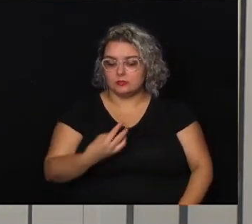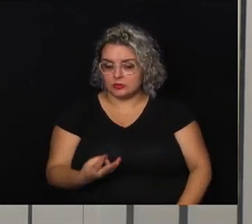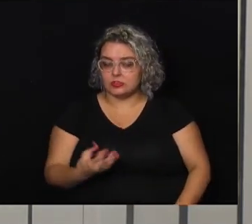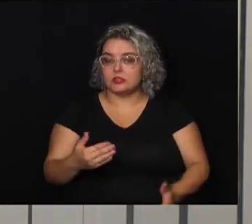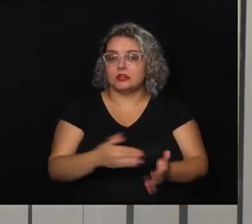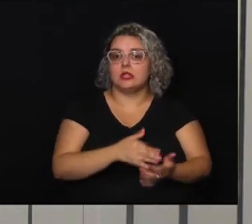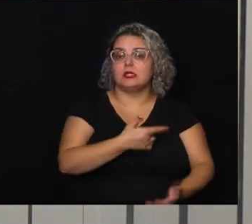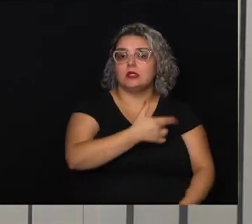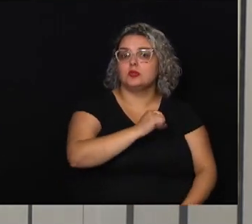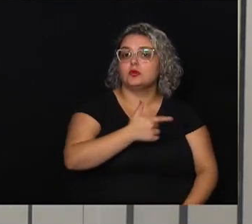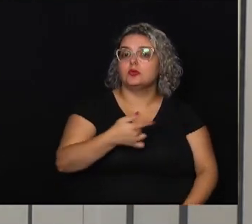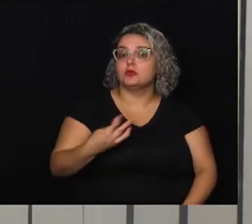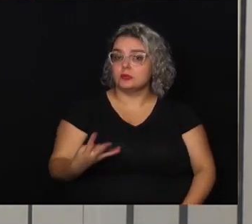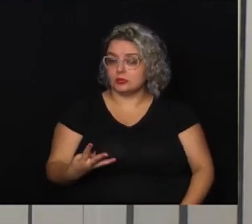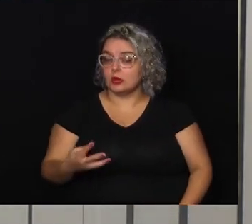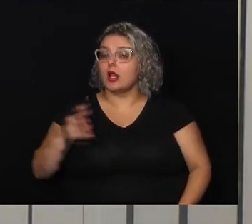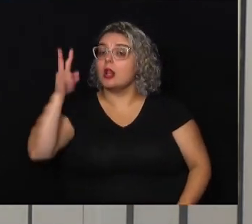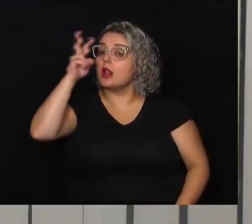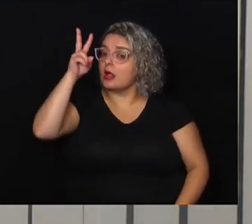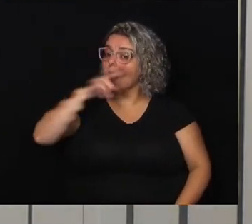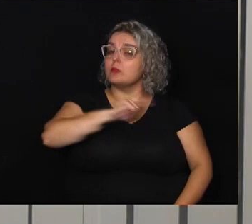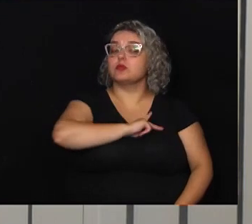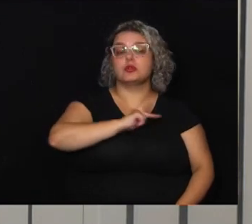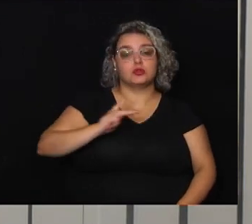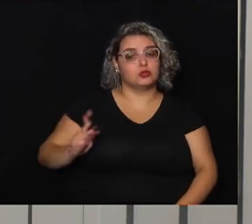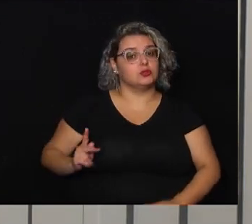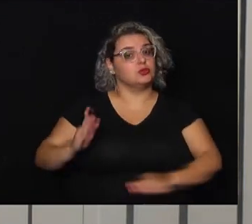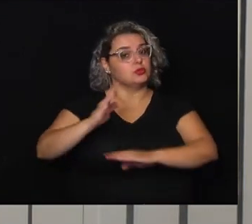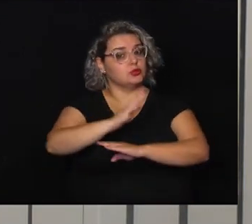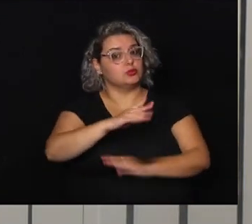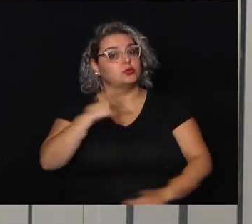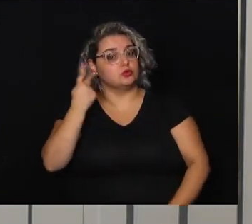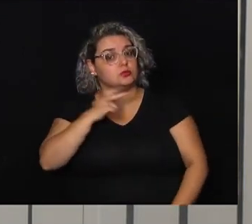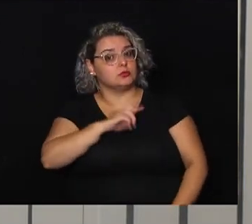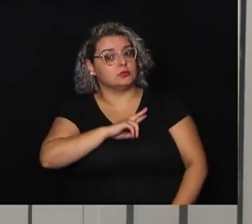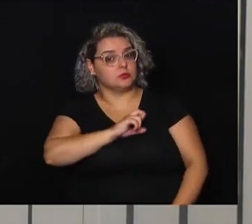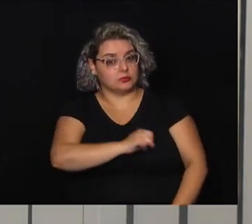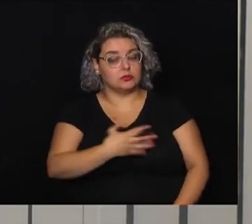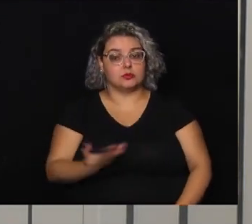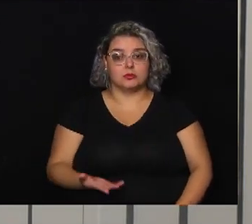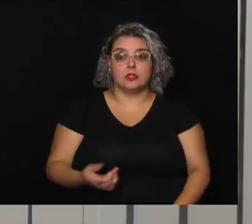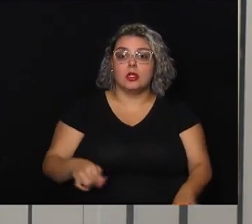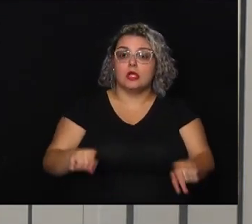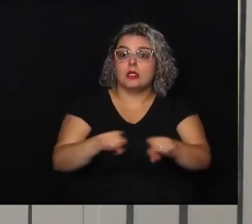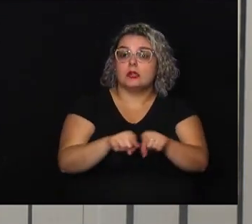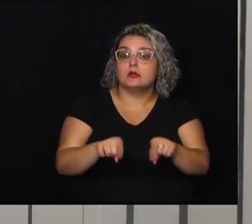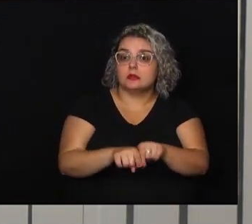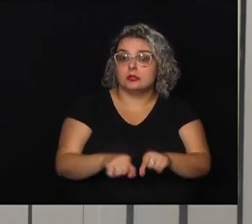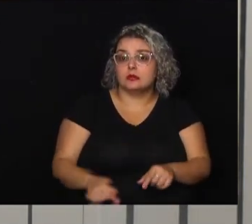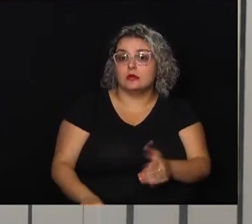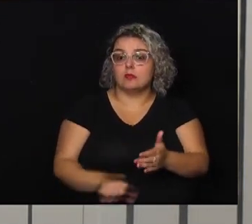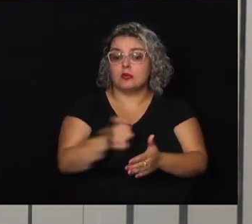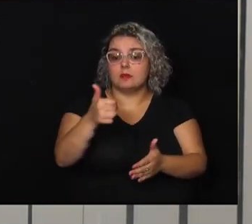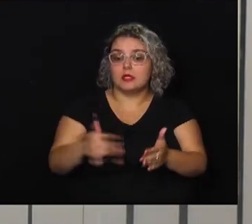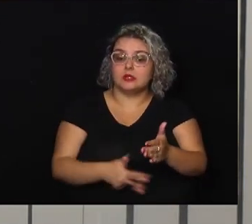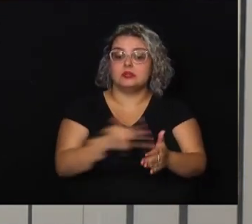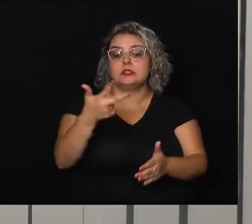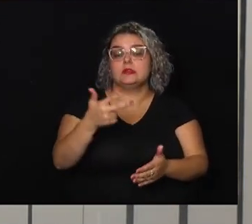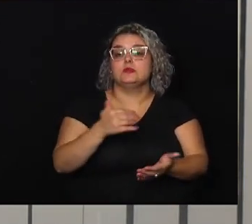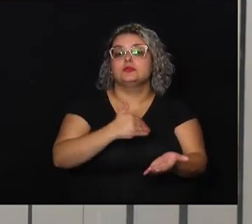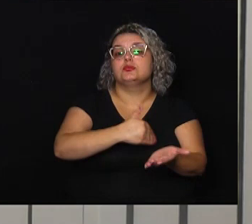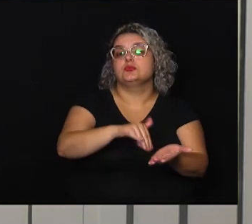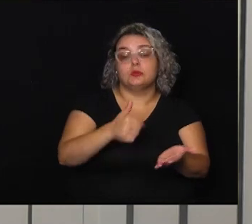2023-2024. Lembrando que o presidente da Câmara, o vereador Luiz Rossini, e os primeiro e segundo secretários,